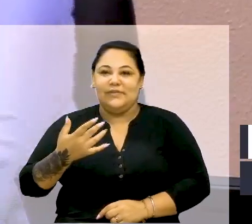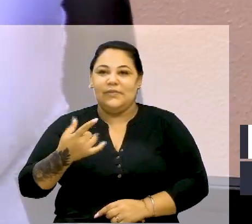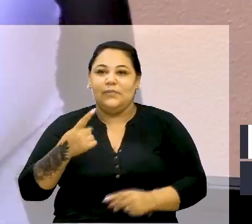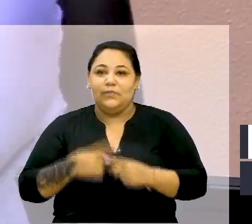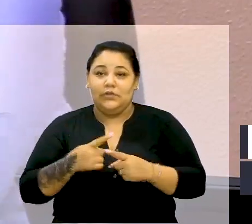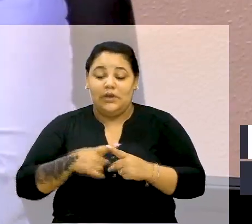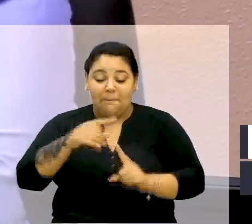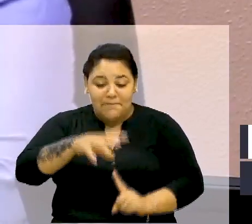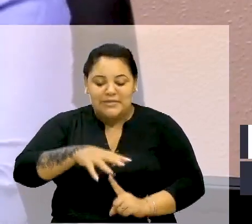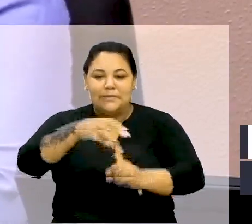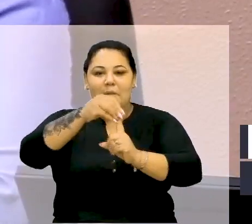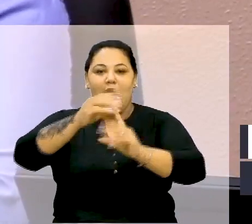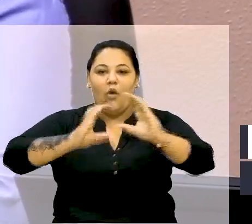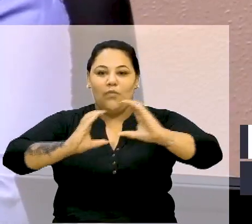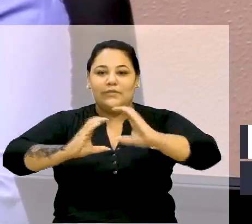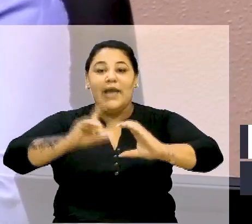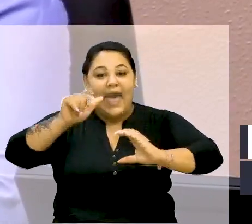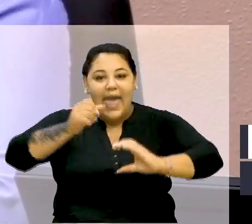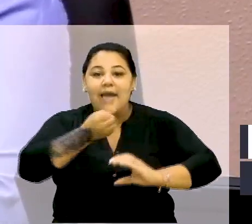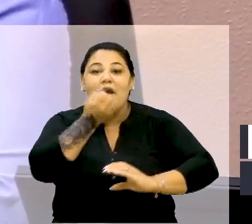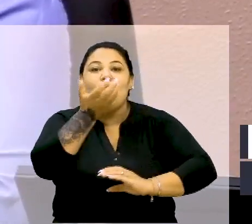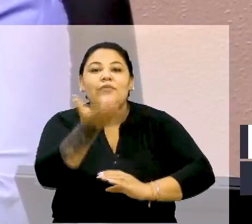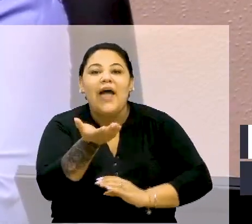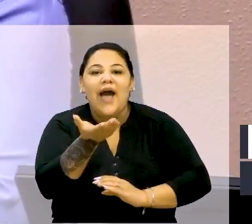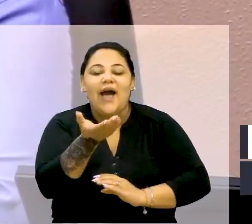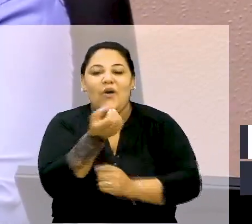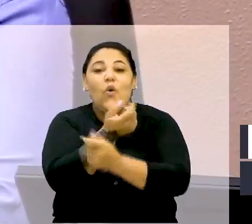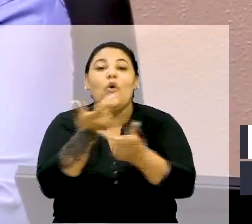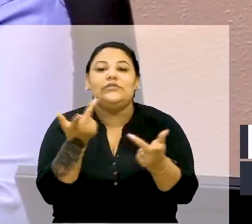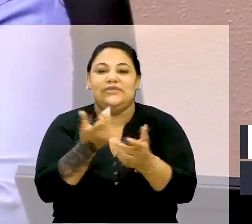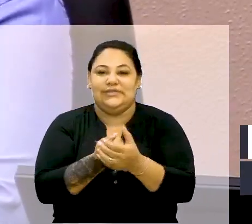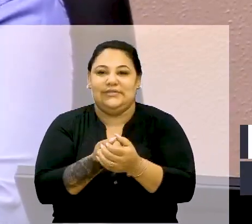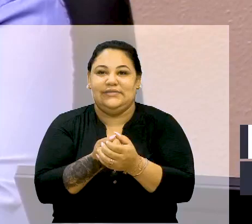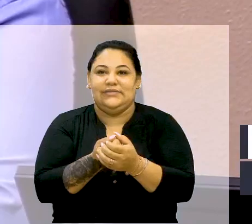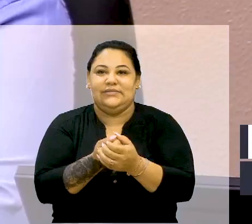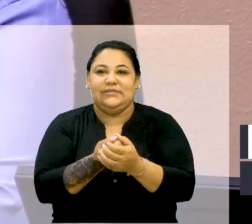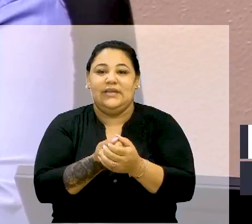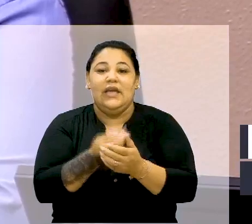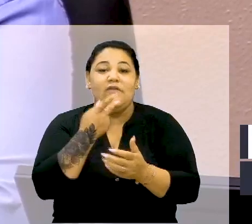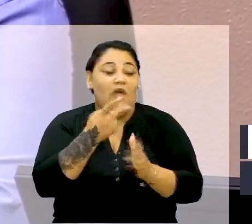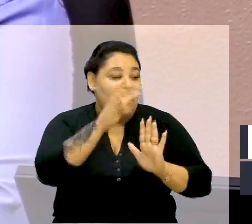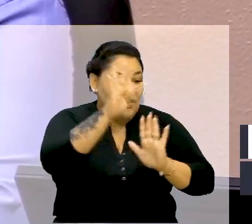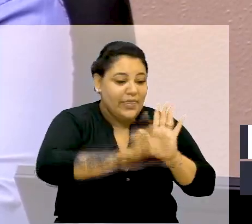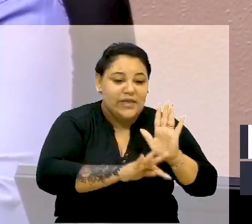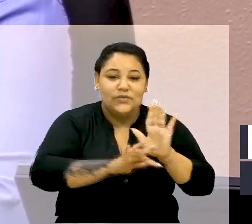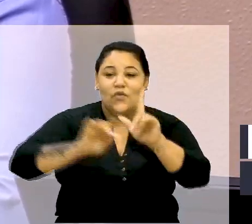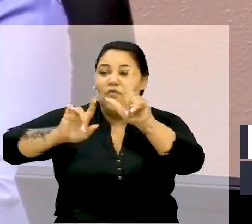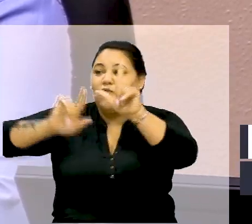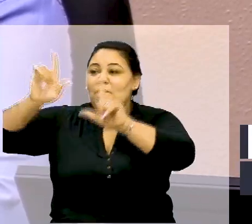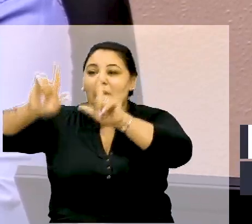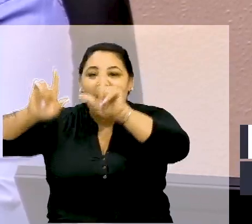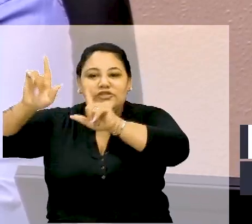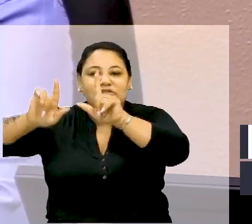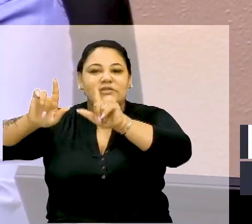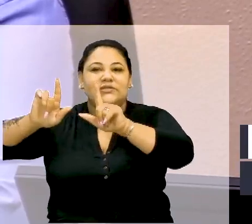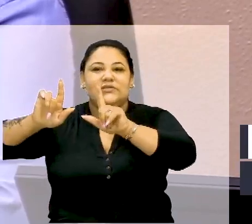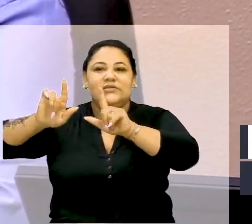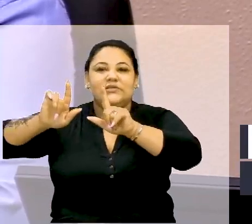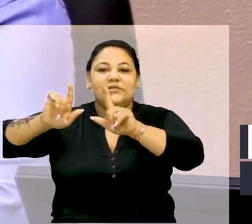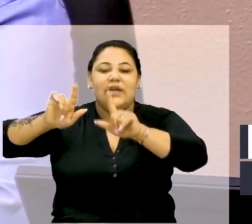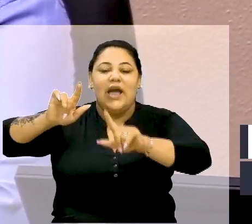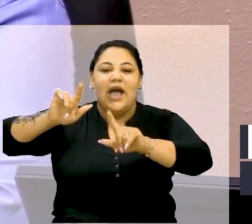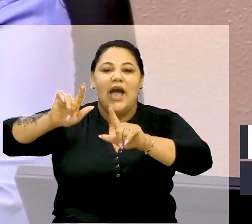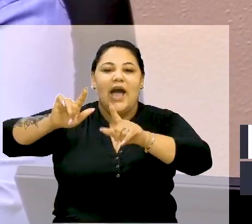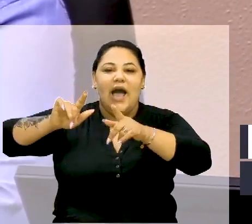essencial da comunicação é contar histórias. Eu conto histórias pelo texto, pela imagem, o pessoal da publicidade